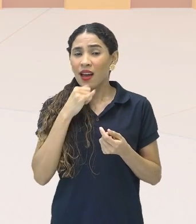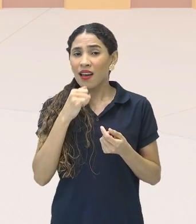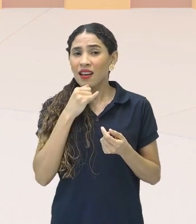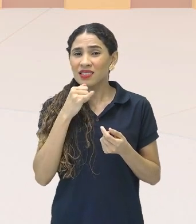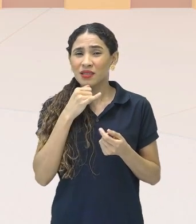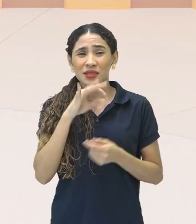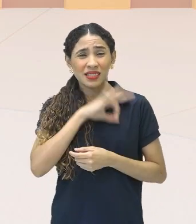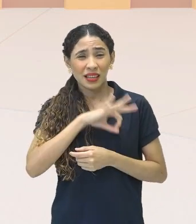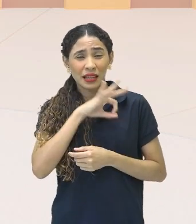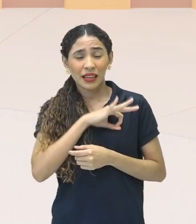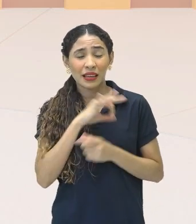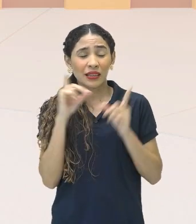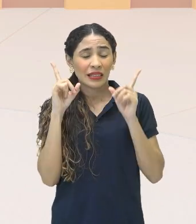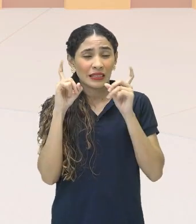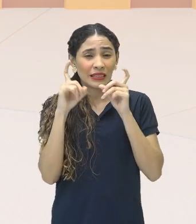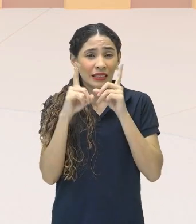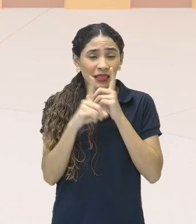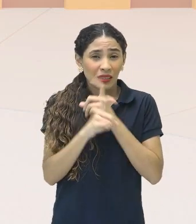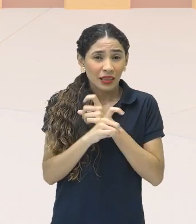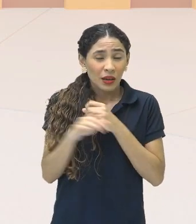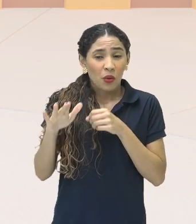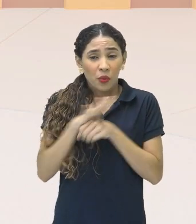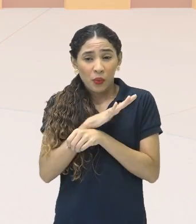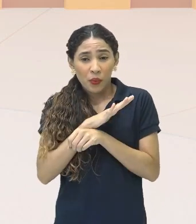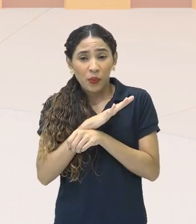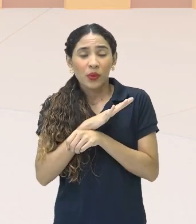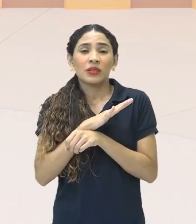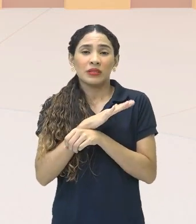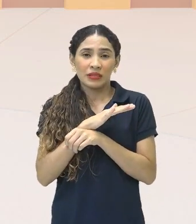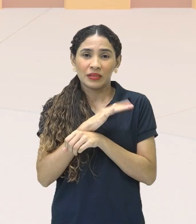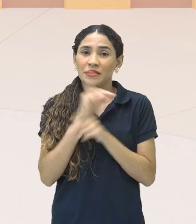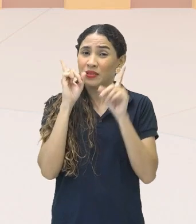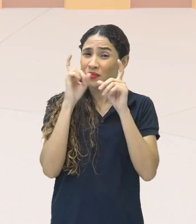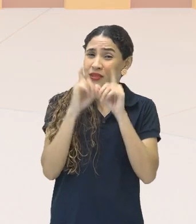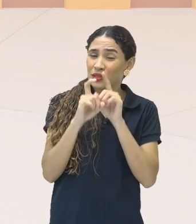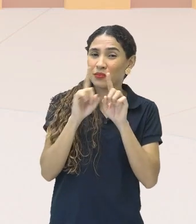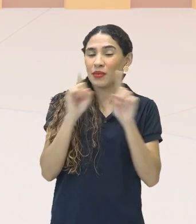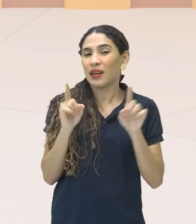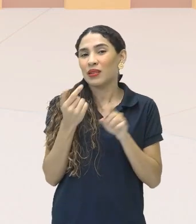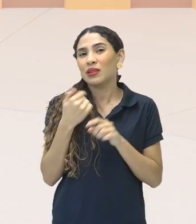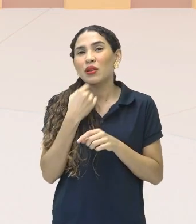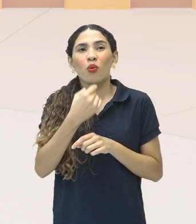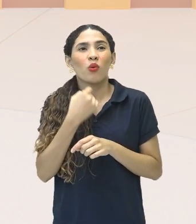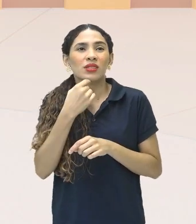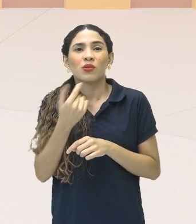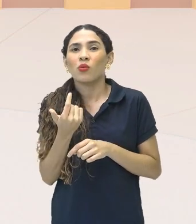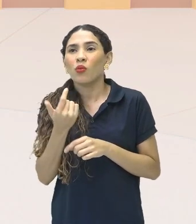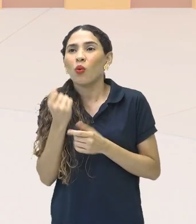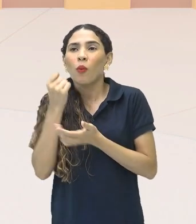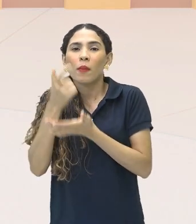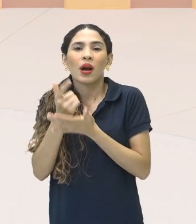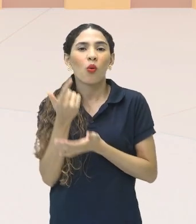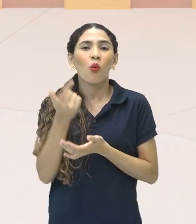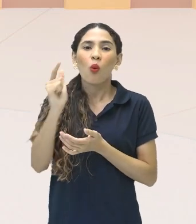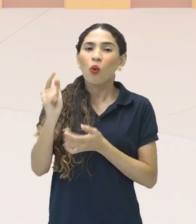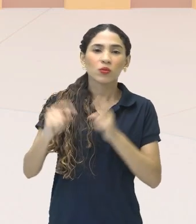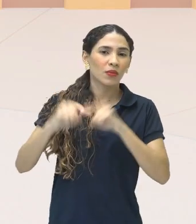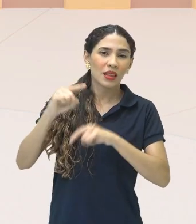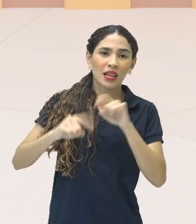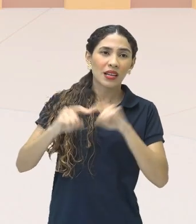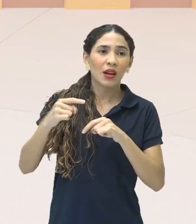meu salário, eu não consigo, eu vou comprar o gás, mas eu não vou conseguir comprar outra coisa, né? Eu